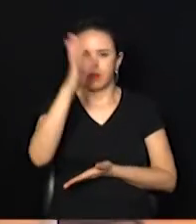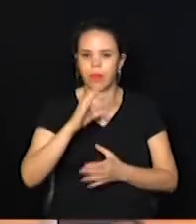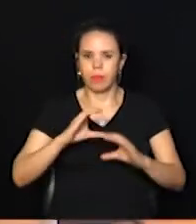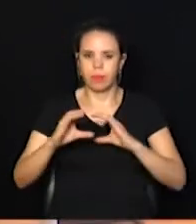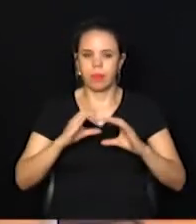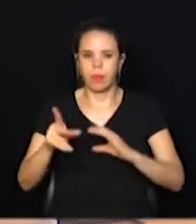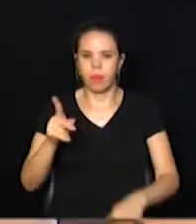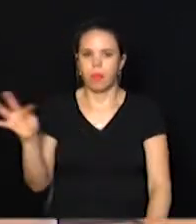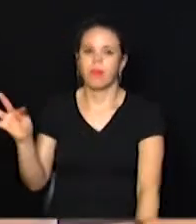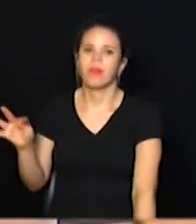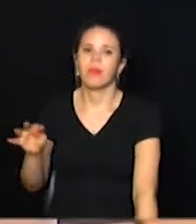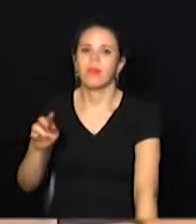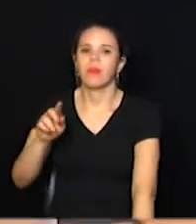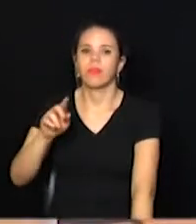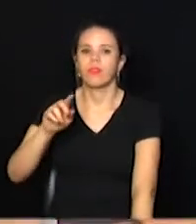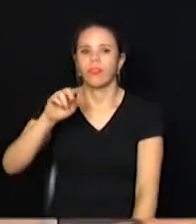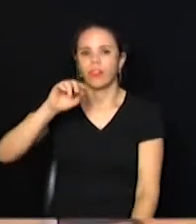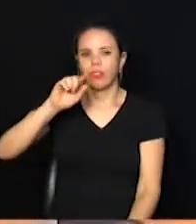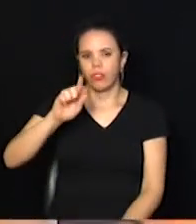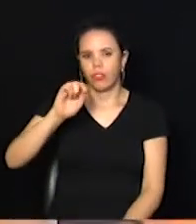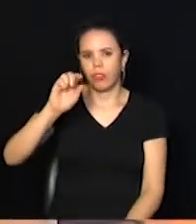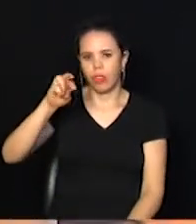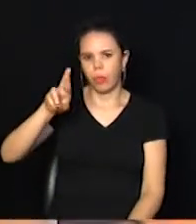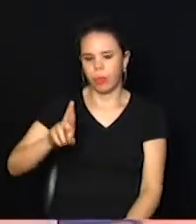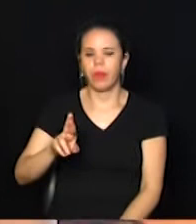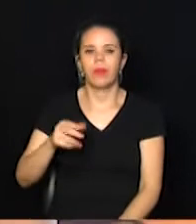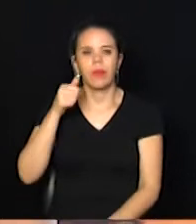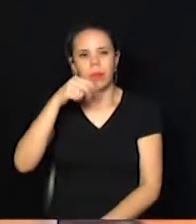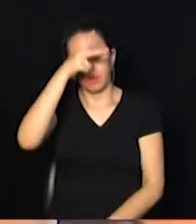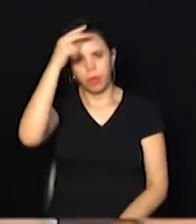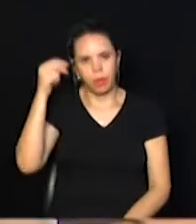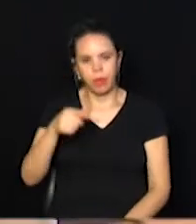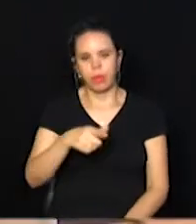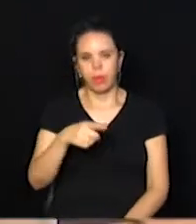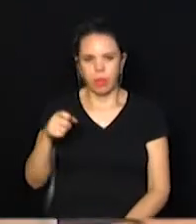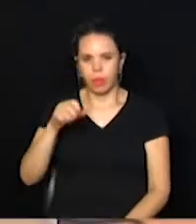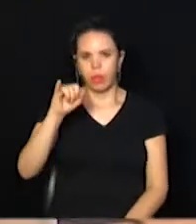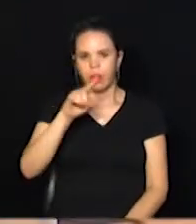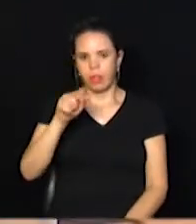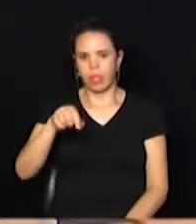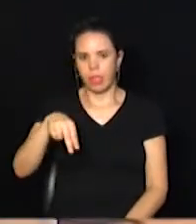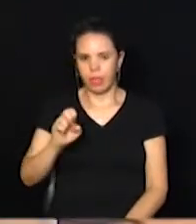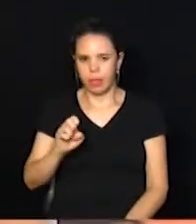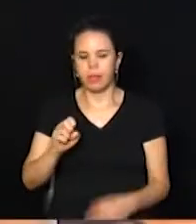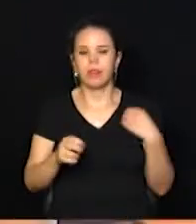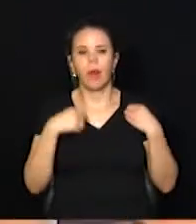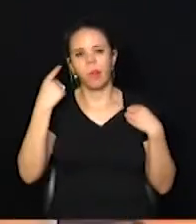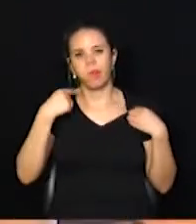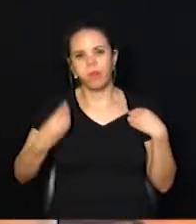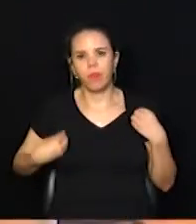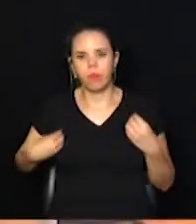Partido dos Trabalhadores, Gilmar Tato. Prefeita Isalene, ex-prefeita. Os advogados